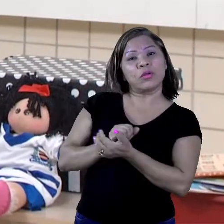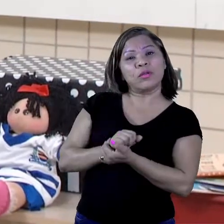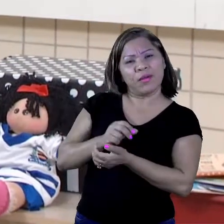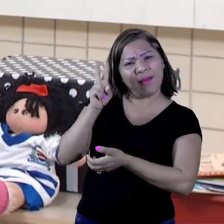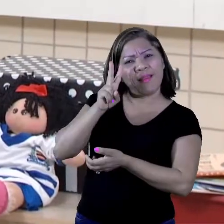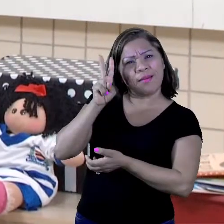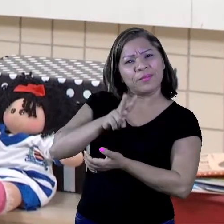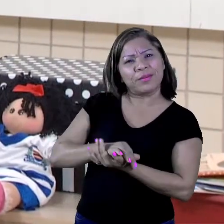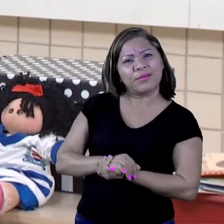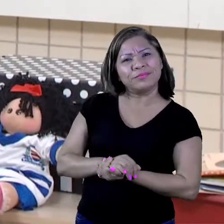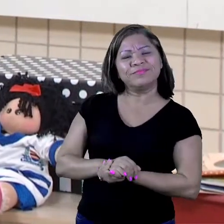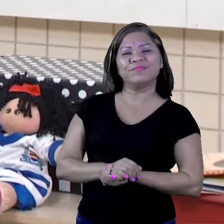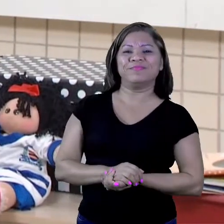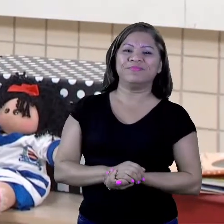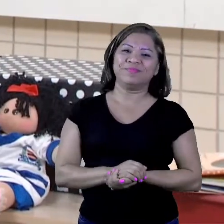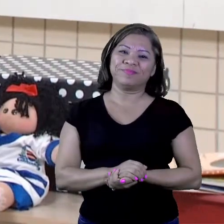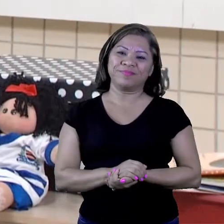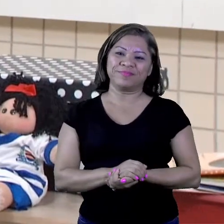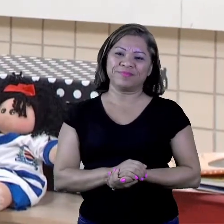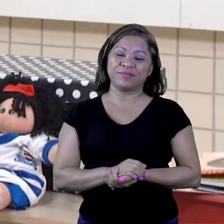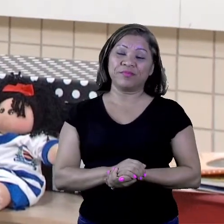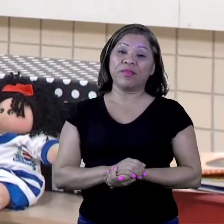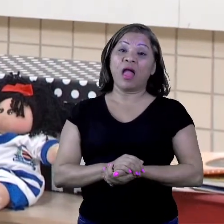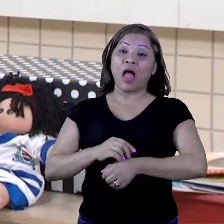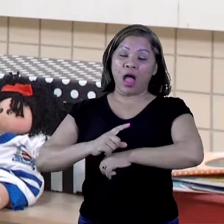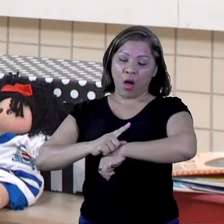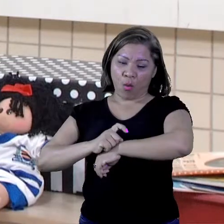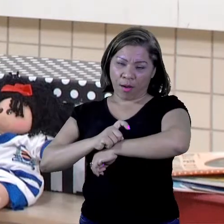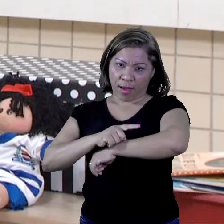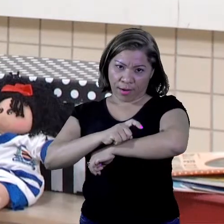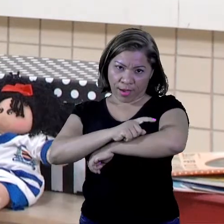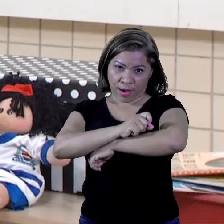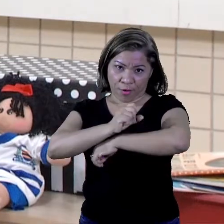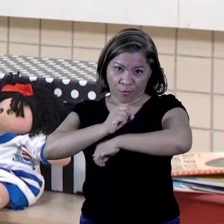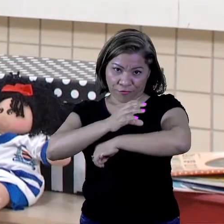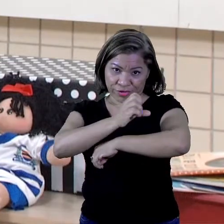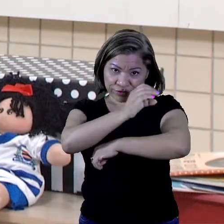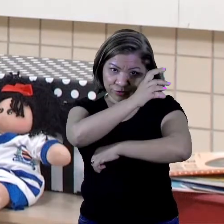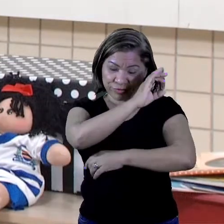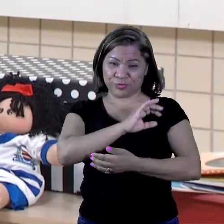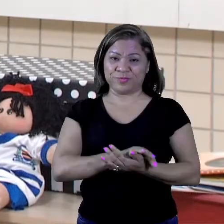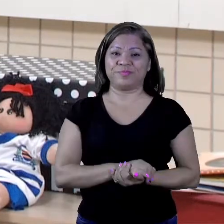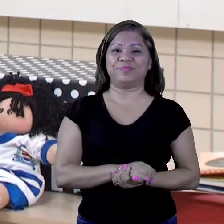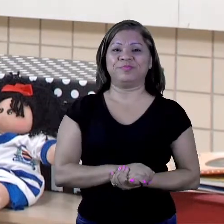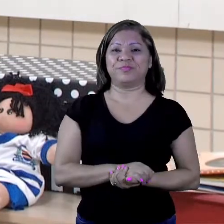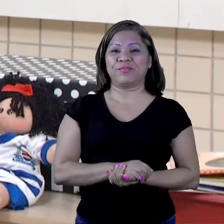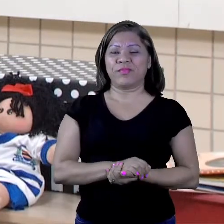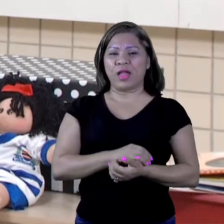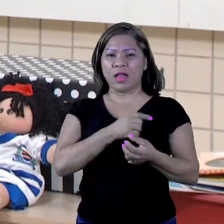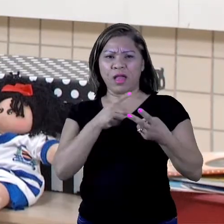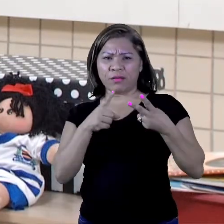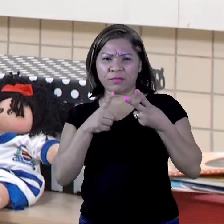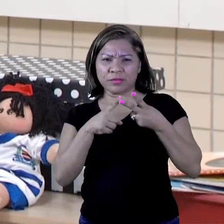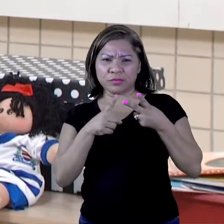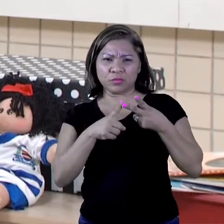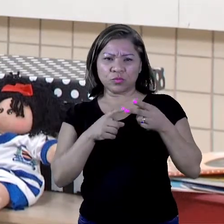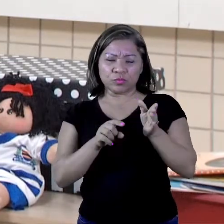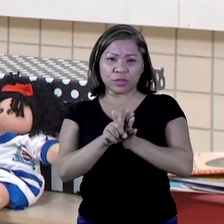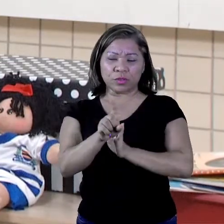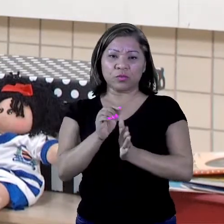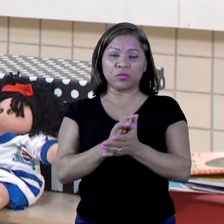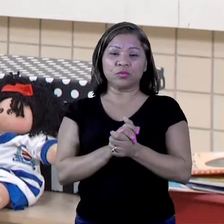é? O caracol viajante. Isso mesmo. Aí a segunda pergunta que eu faço. Qual